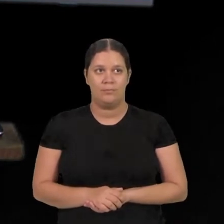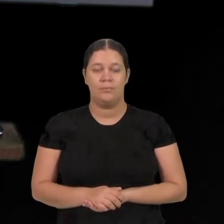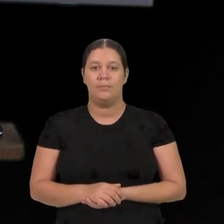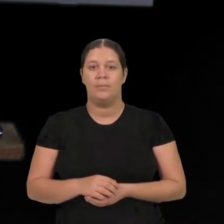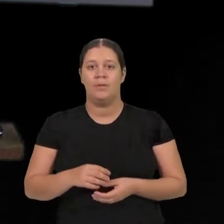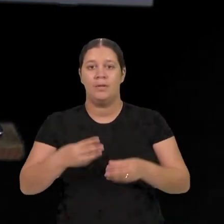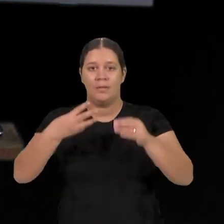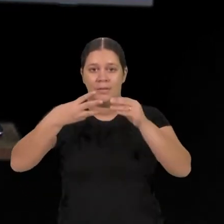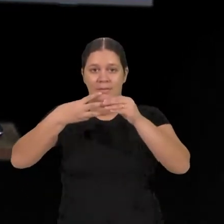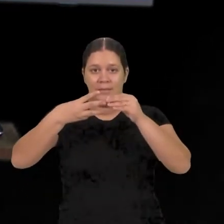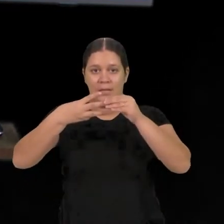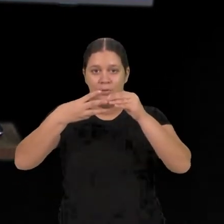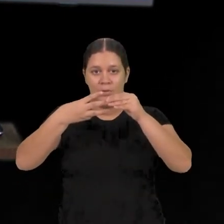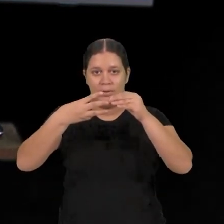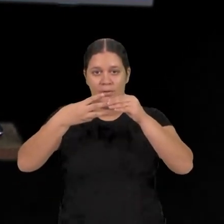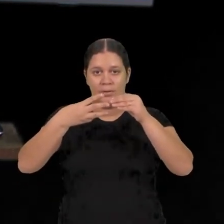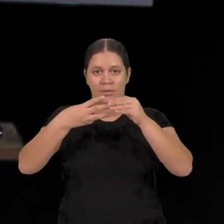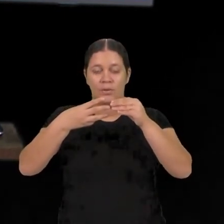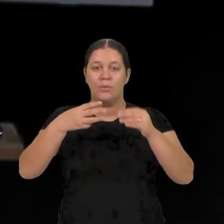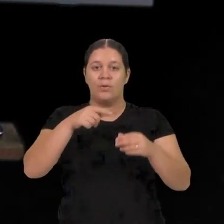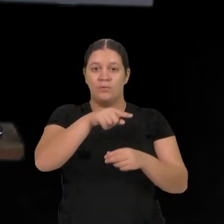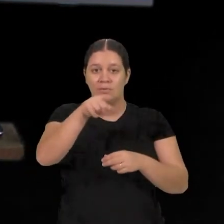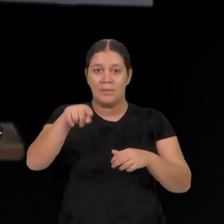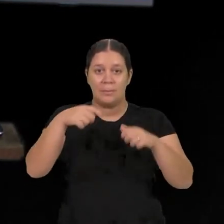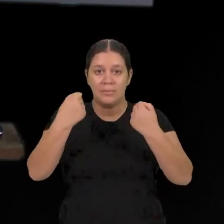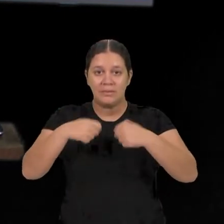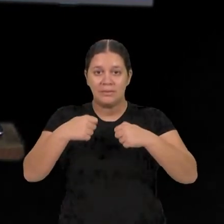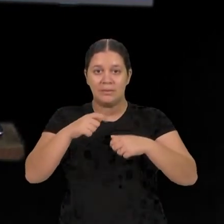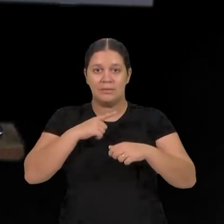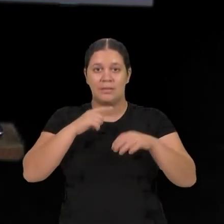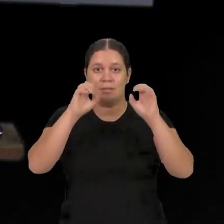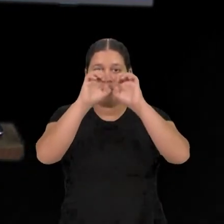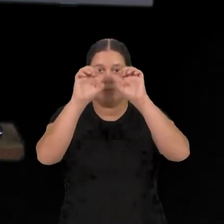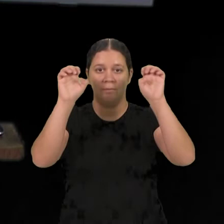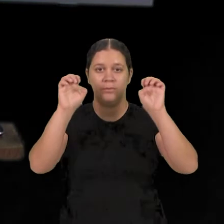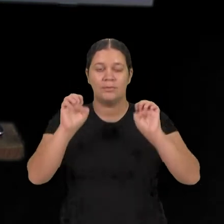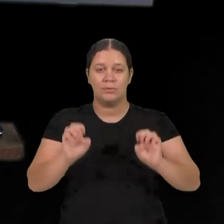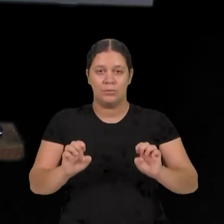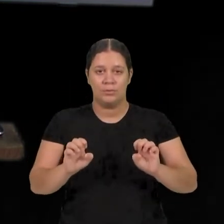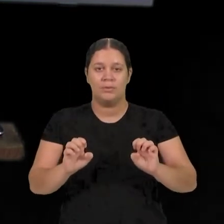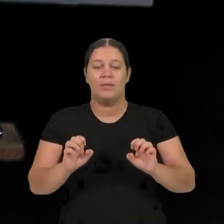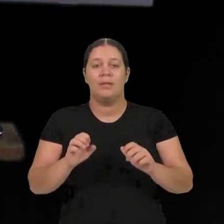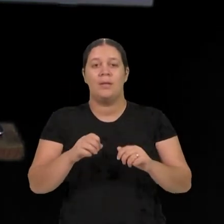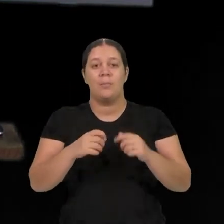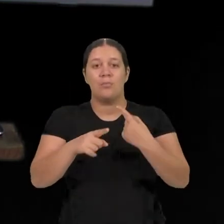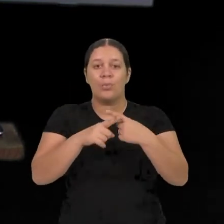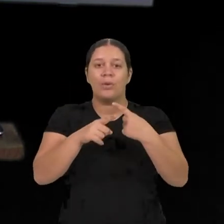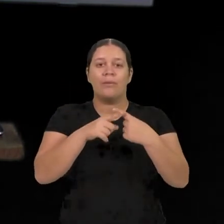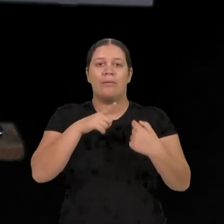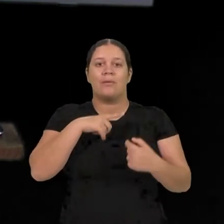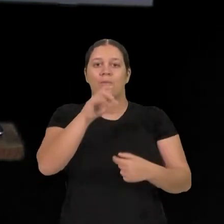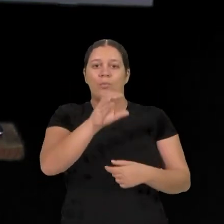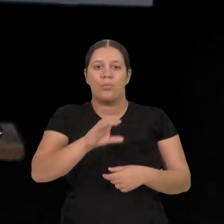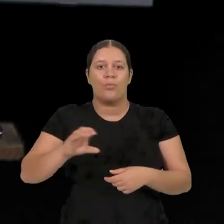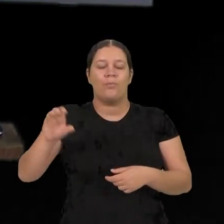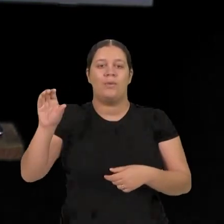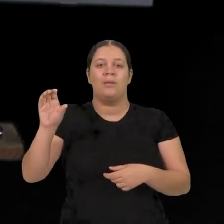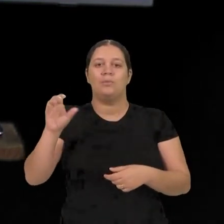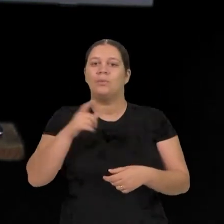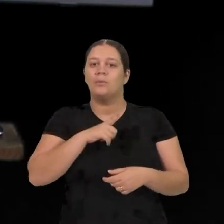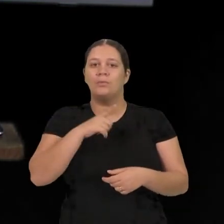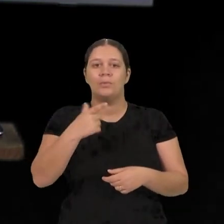Nas células, você tem que manter uma estrutura também. De novo, não adianta ter toda a complexidade interna, não adianta ter,